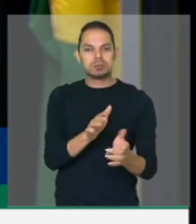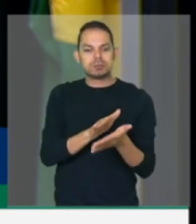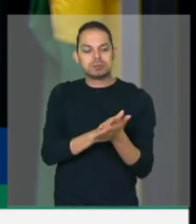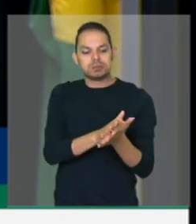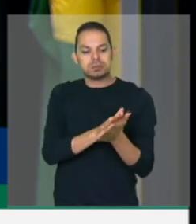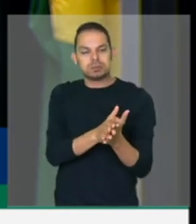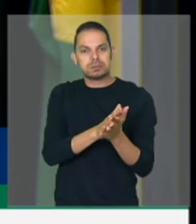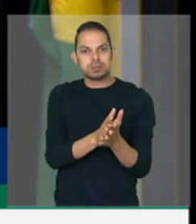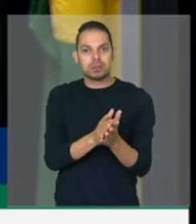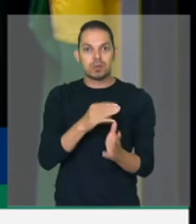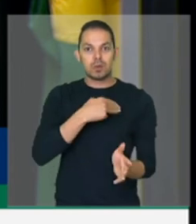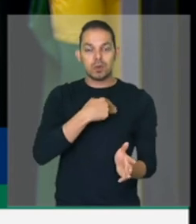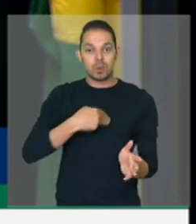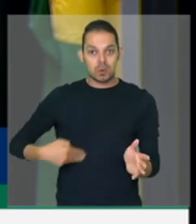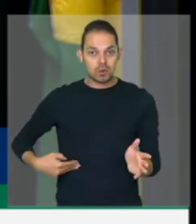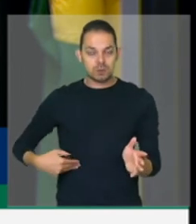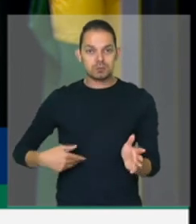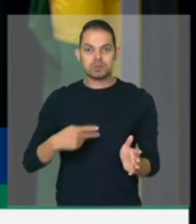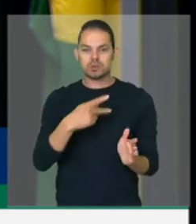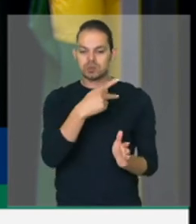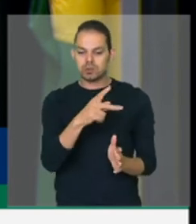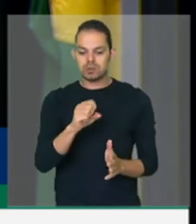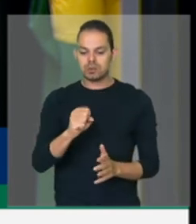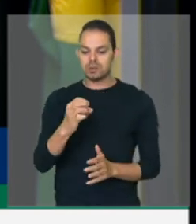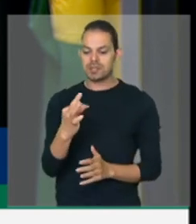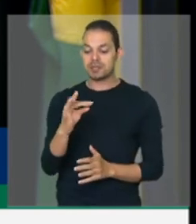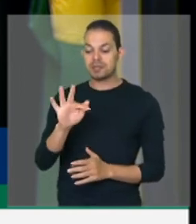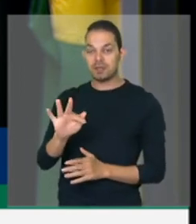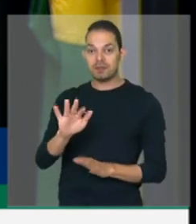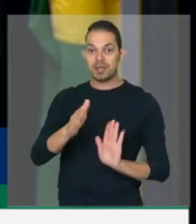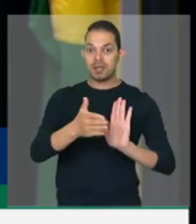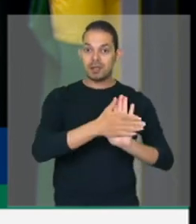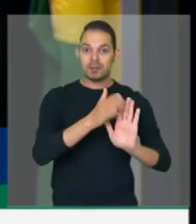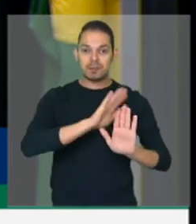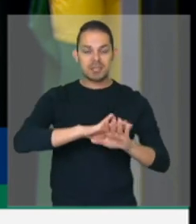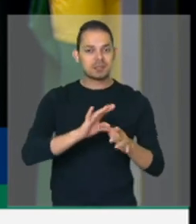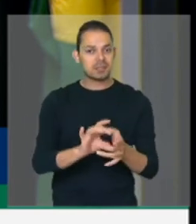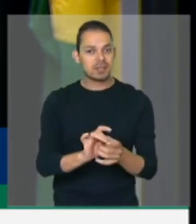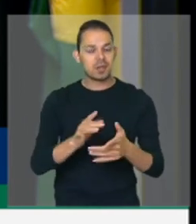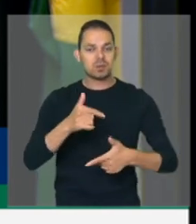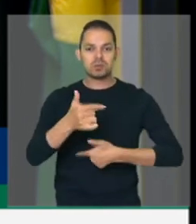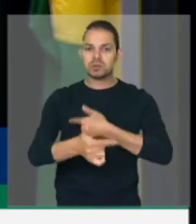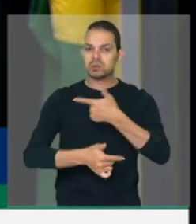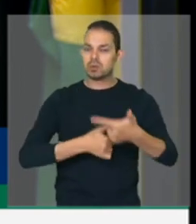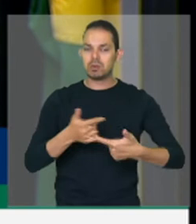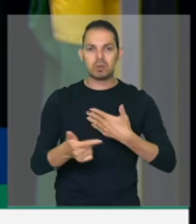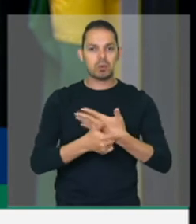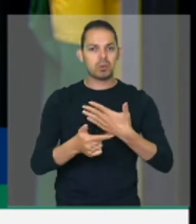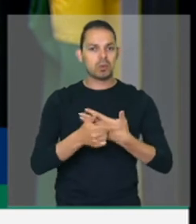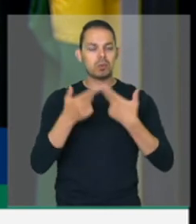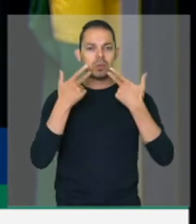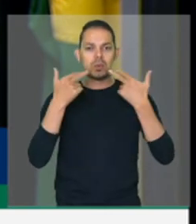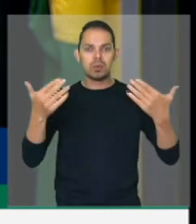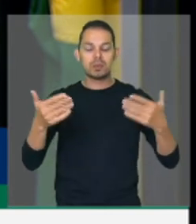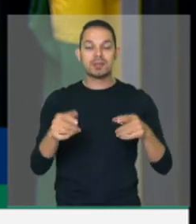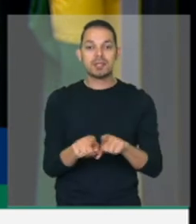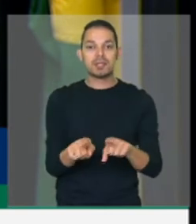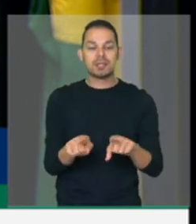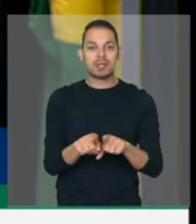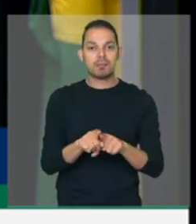do Supremo Tribunal Federal, com ameaças ao livre exercício das suas funções, bem como a